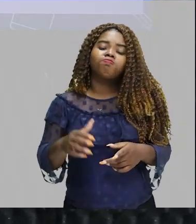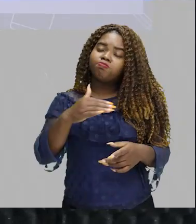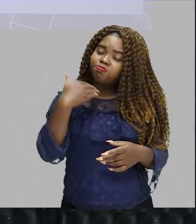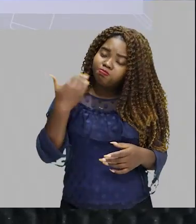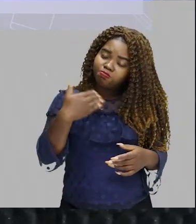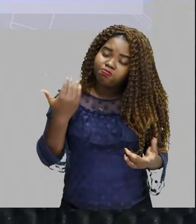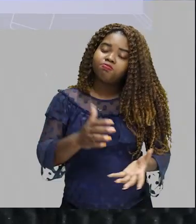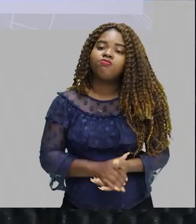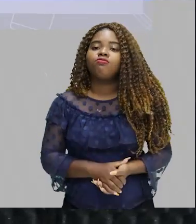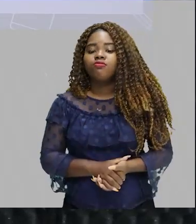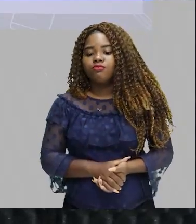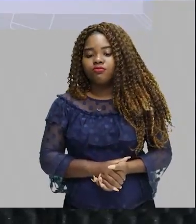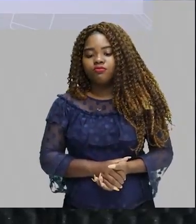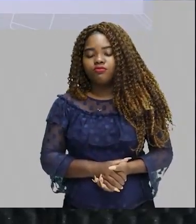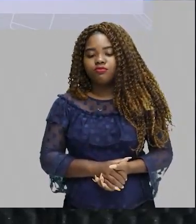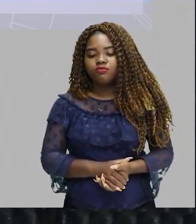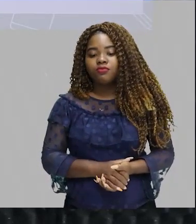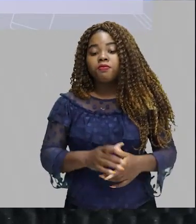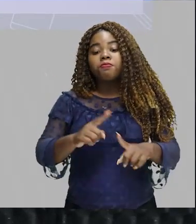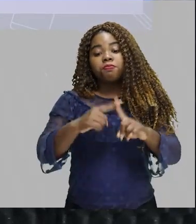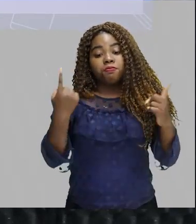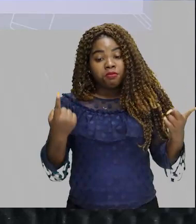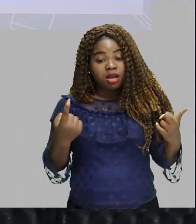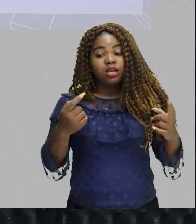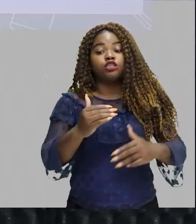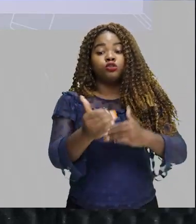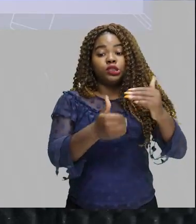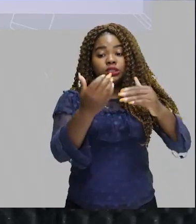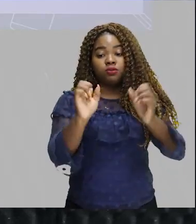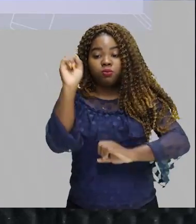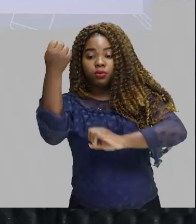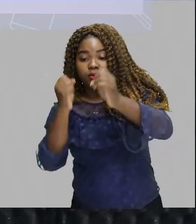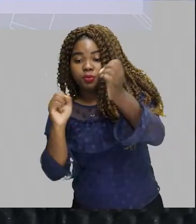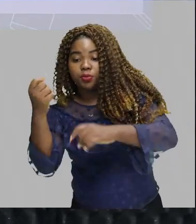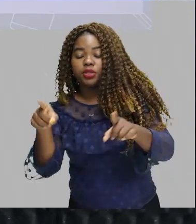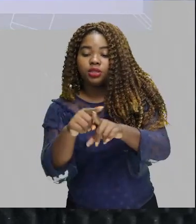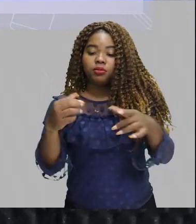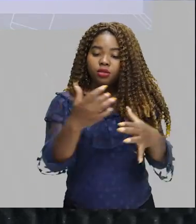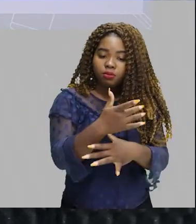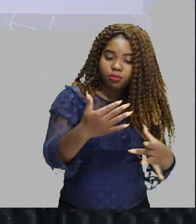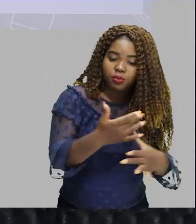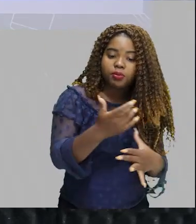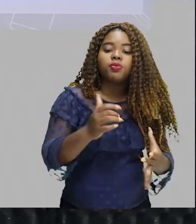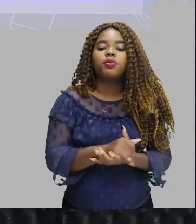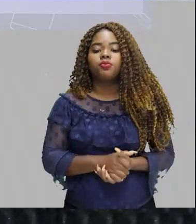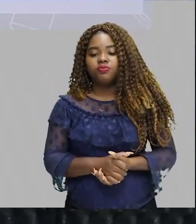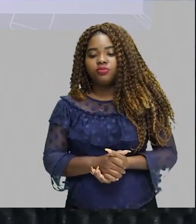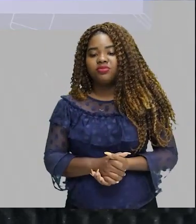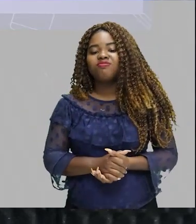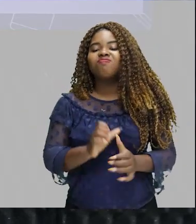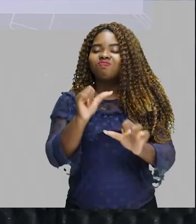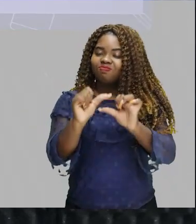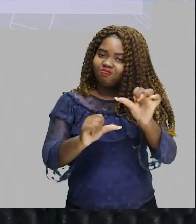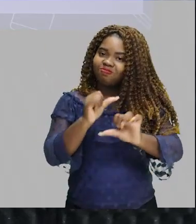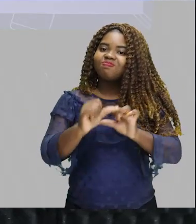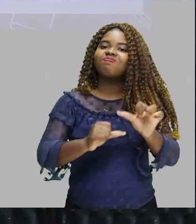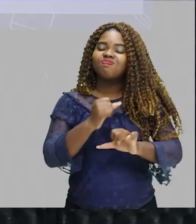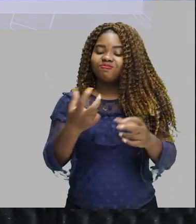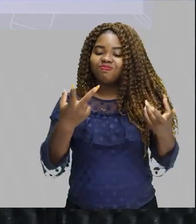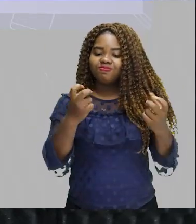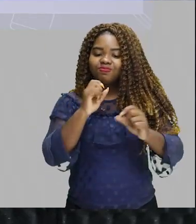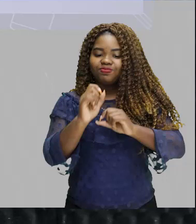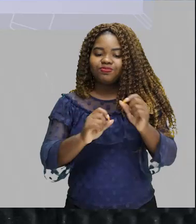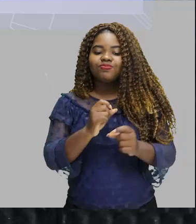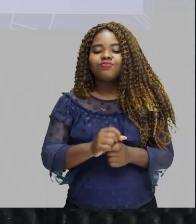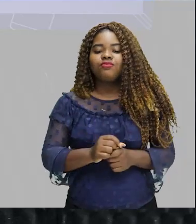disse, com a evolução da urbanização, da industrialização, nós vamos ter uma alteração nesse quadro. A gente vai perceber